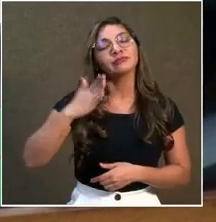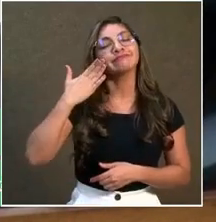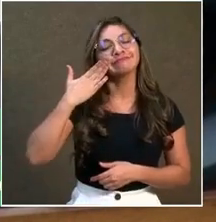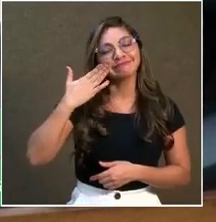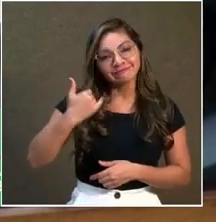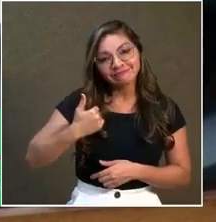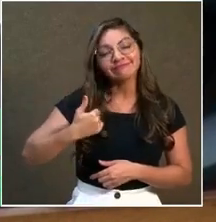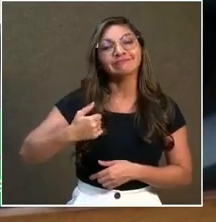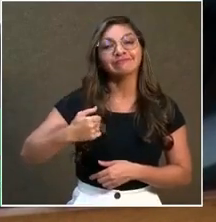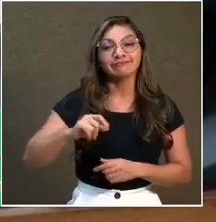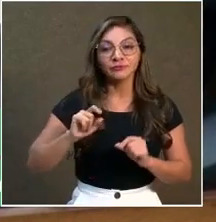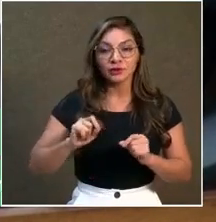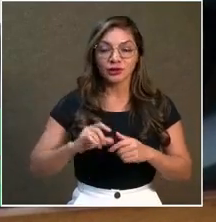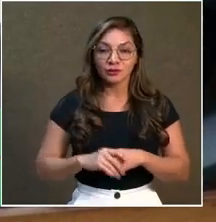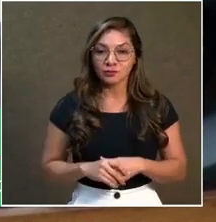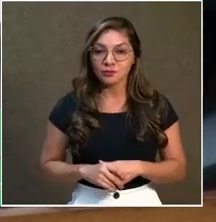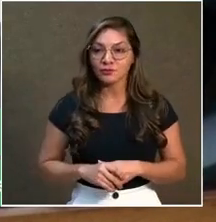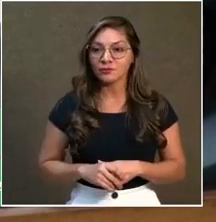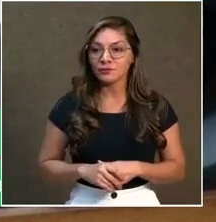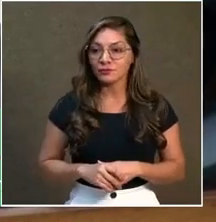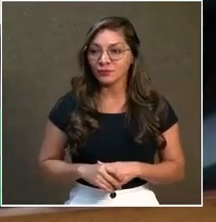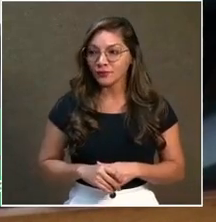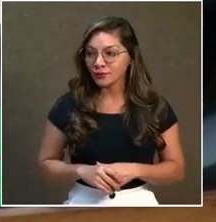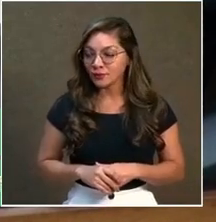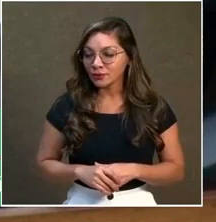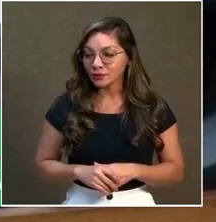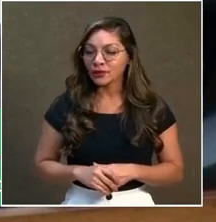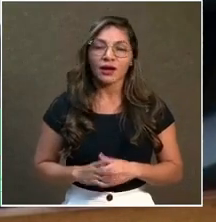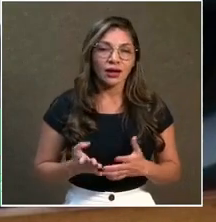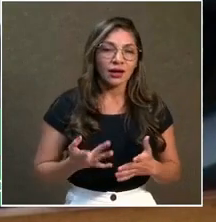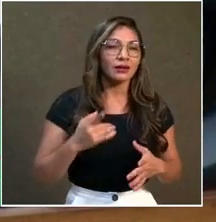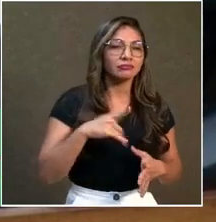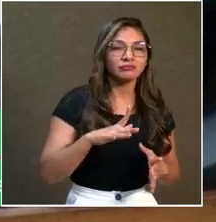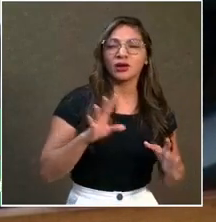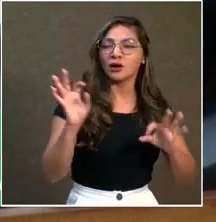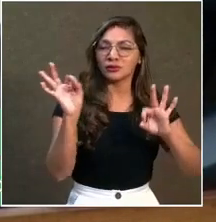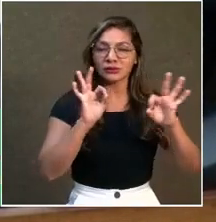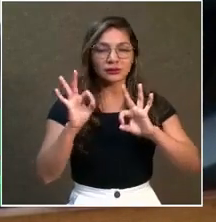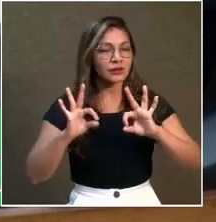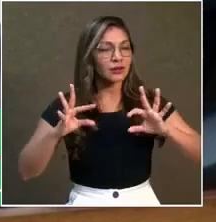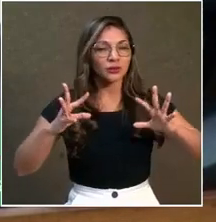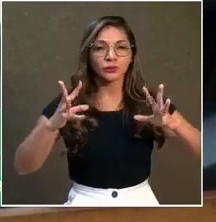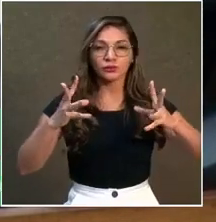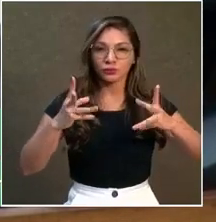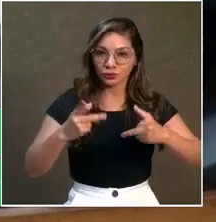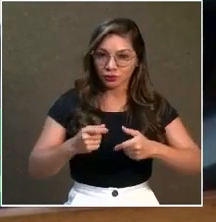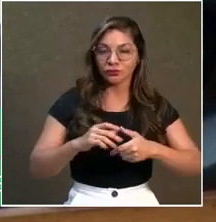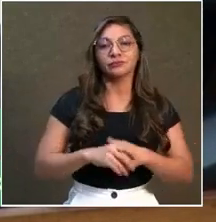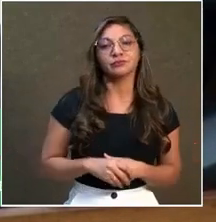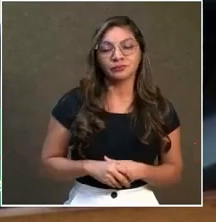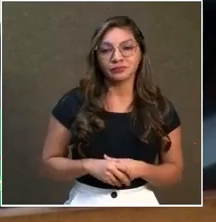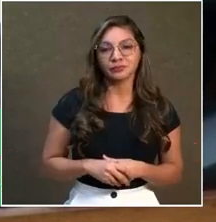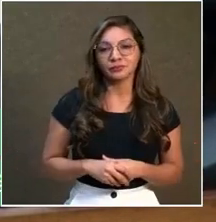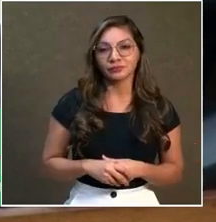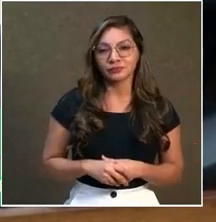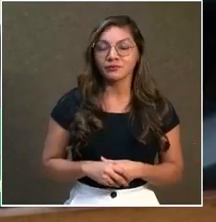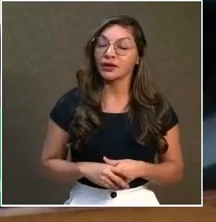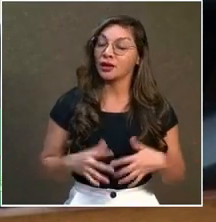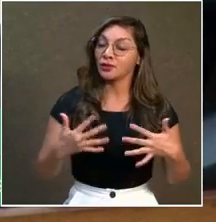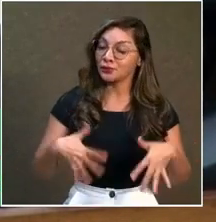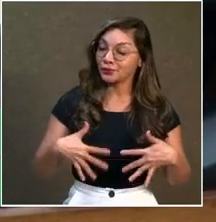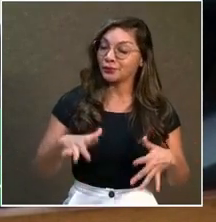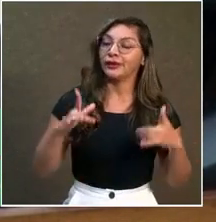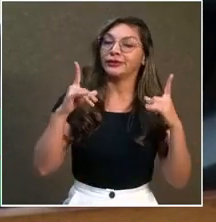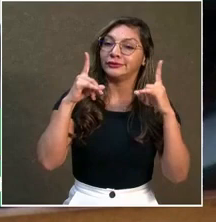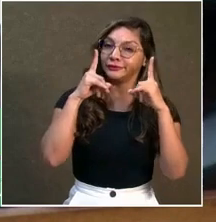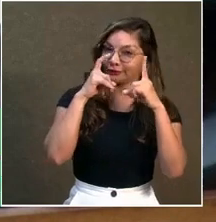que esse confinamento de jurado em hotel, essa estrutura toda, além de ser bem